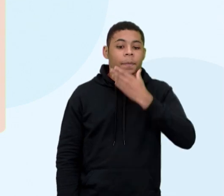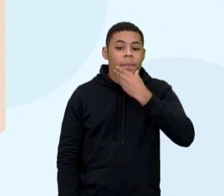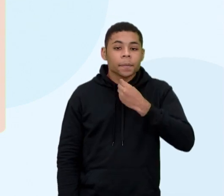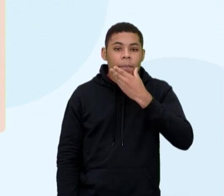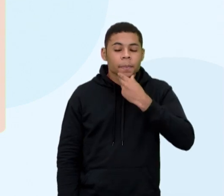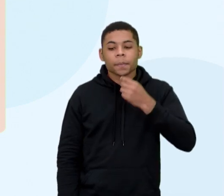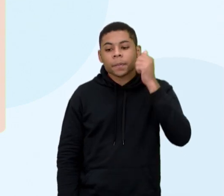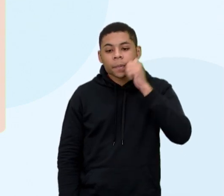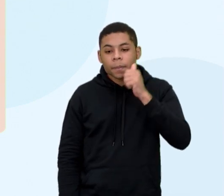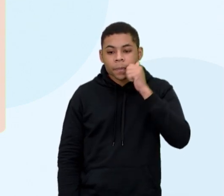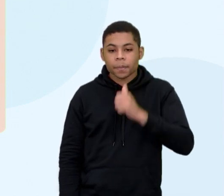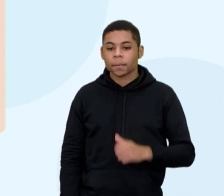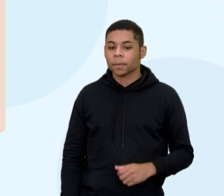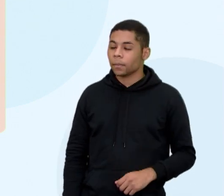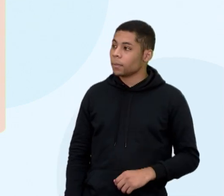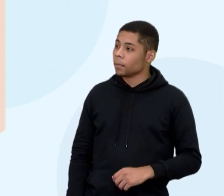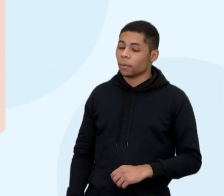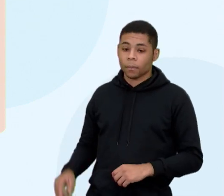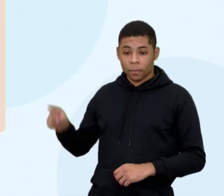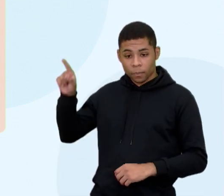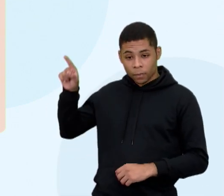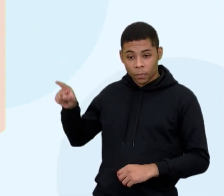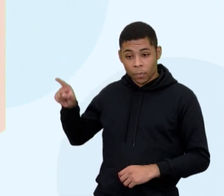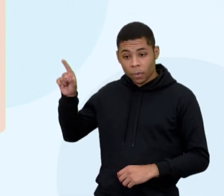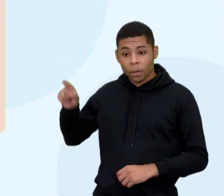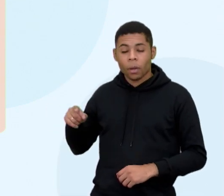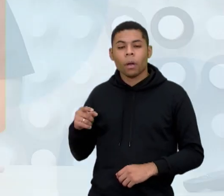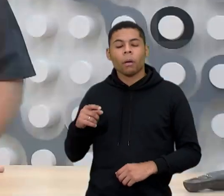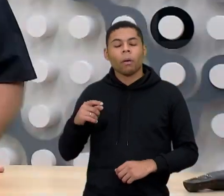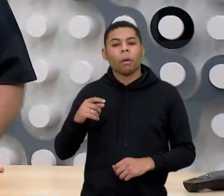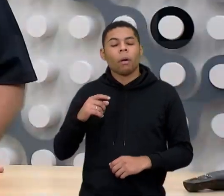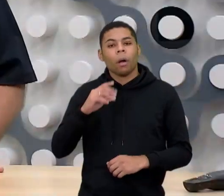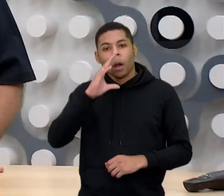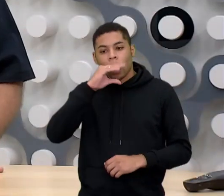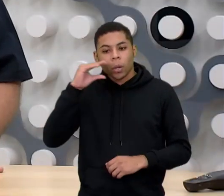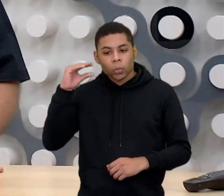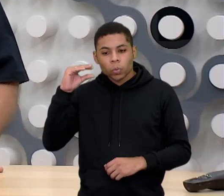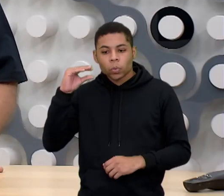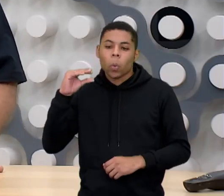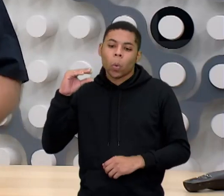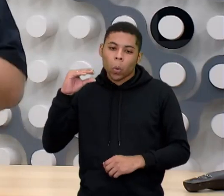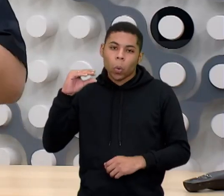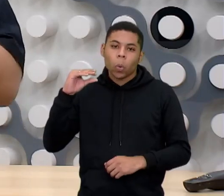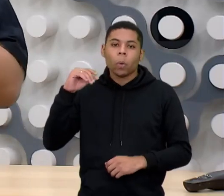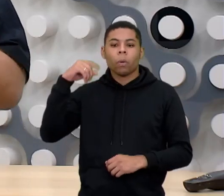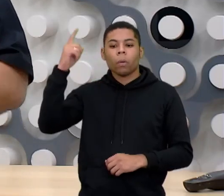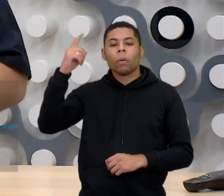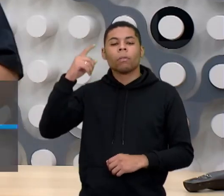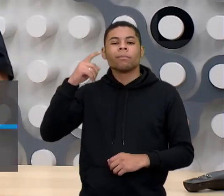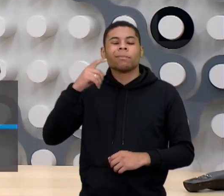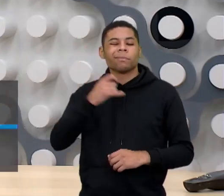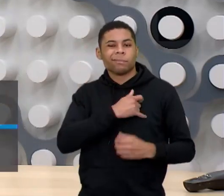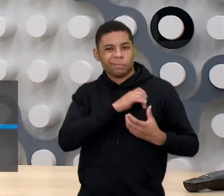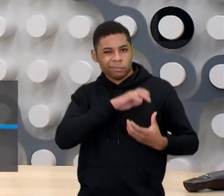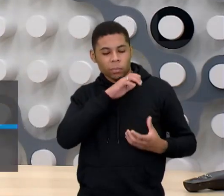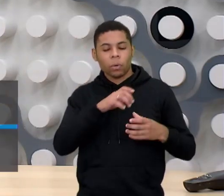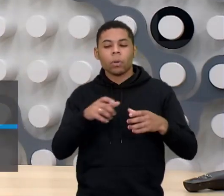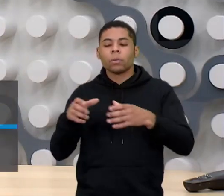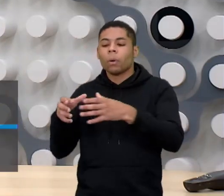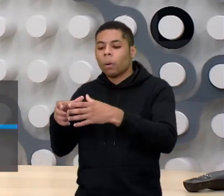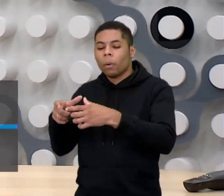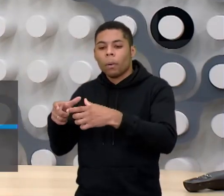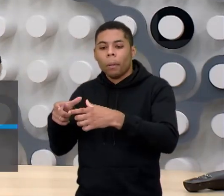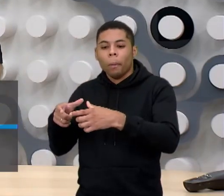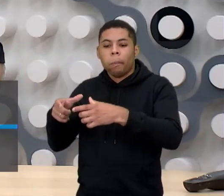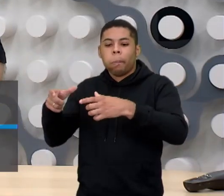mulheres, a faixa de adultos e a faixa de idosos houve um ligeiro aumento. Ou seja, o Brasil